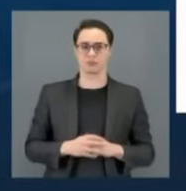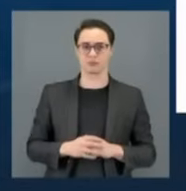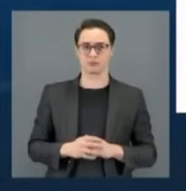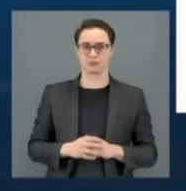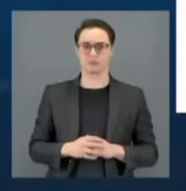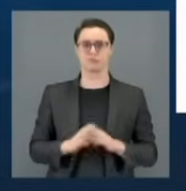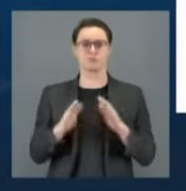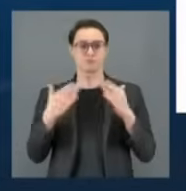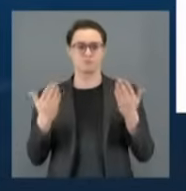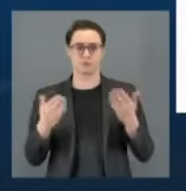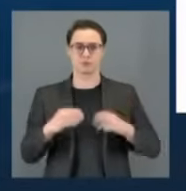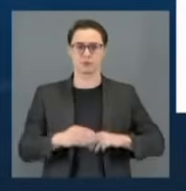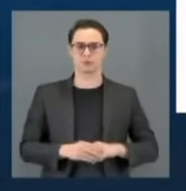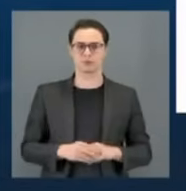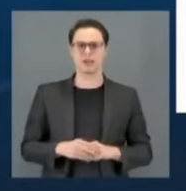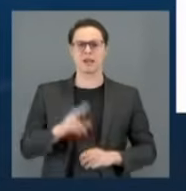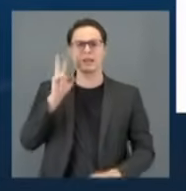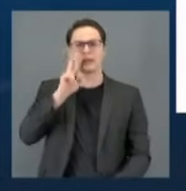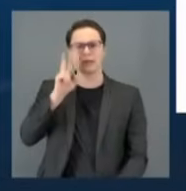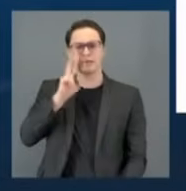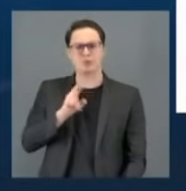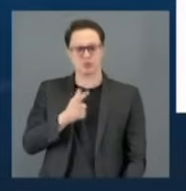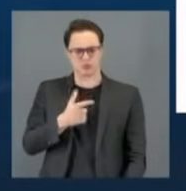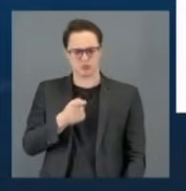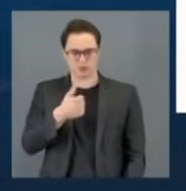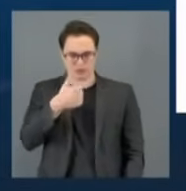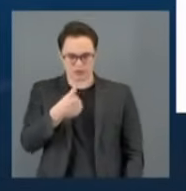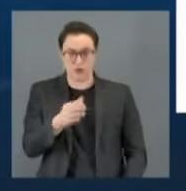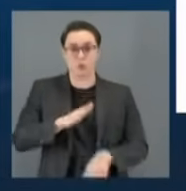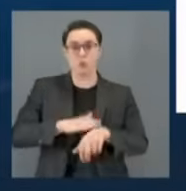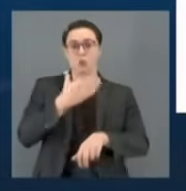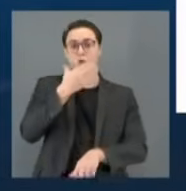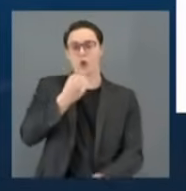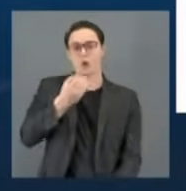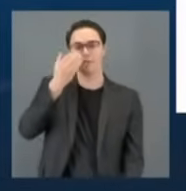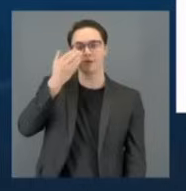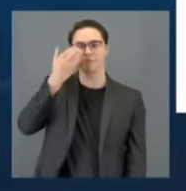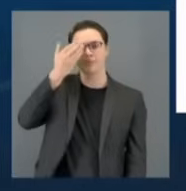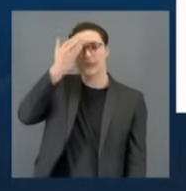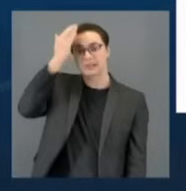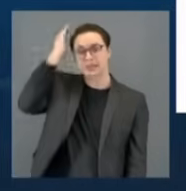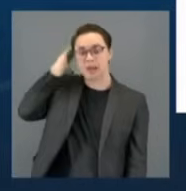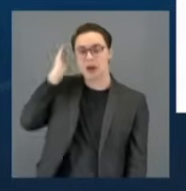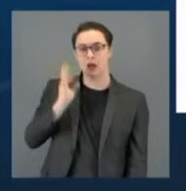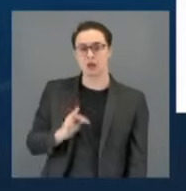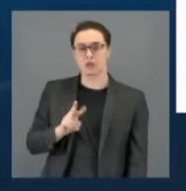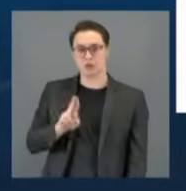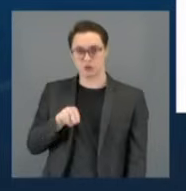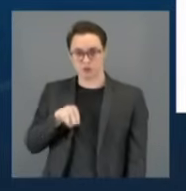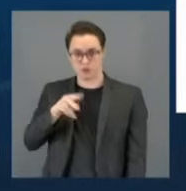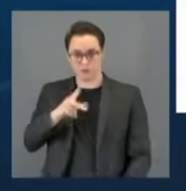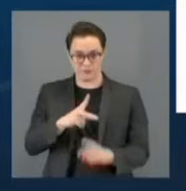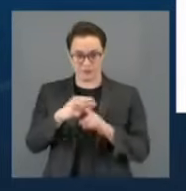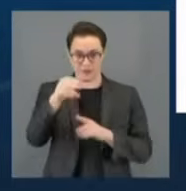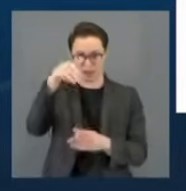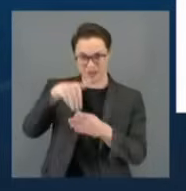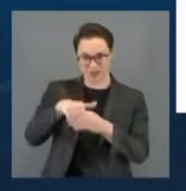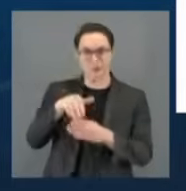Após a vitória de Donald Trump em 2016, houve uma grande mudança nos